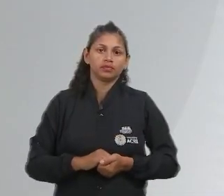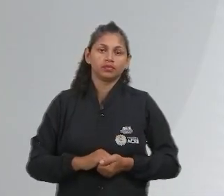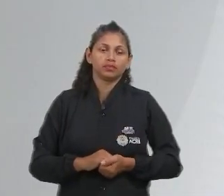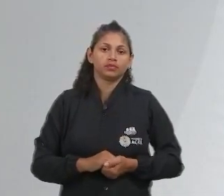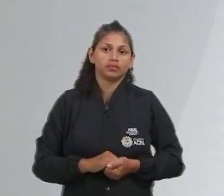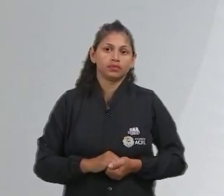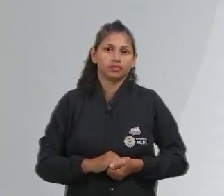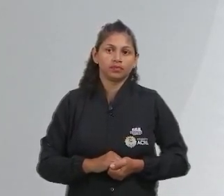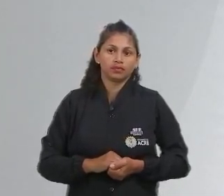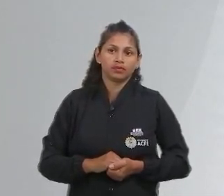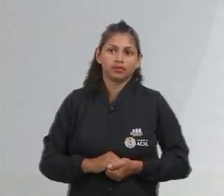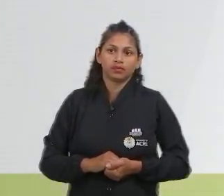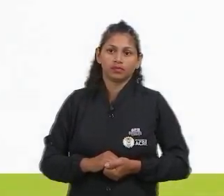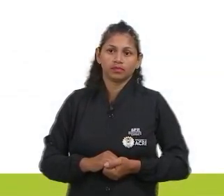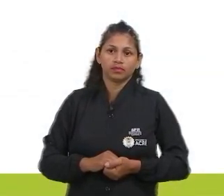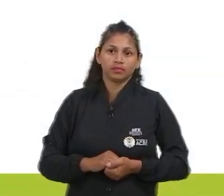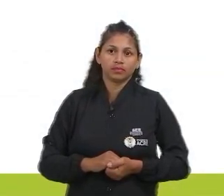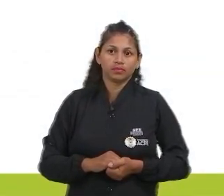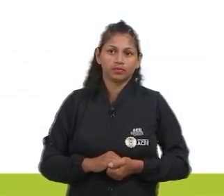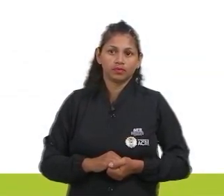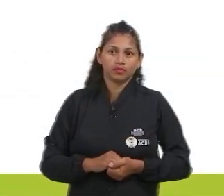3 carbonos.